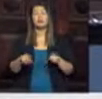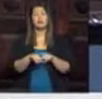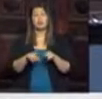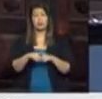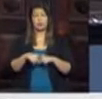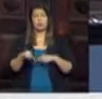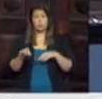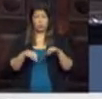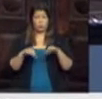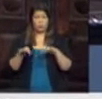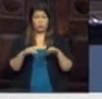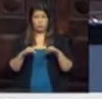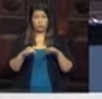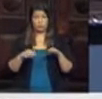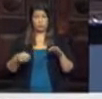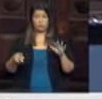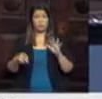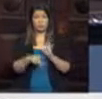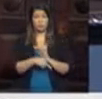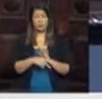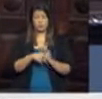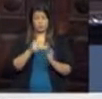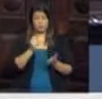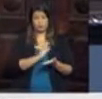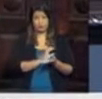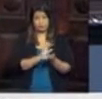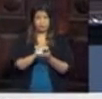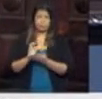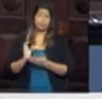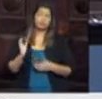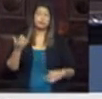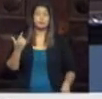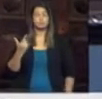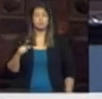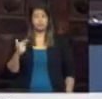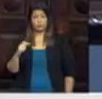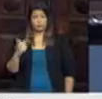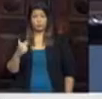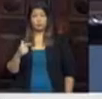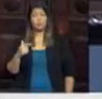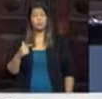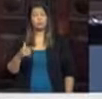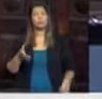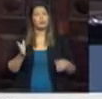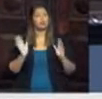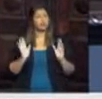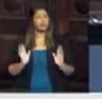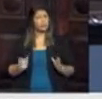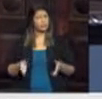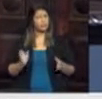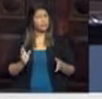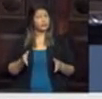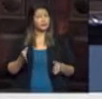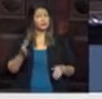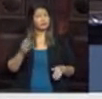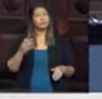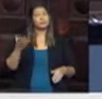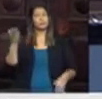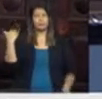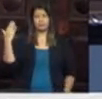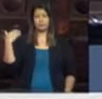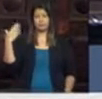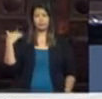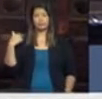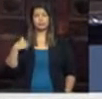descontrole dos incentivos fiscais. Ontem mesmo aqui, eu narrava